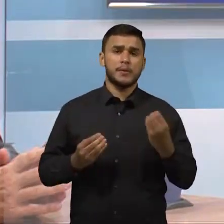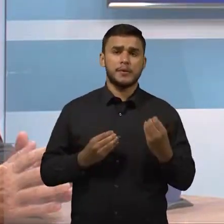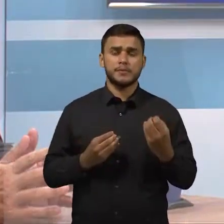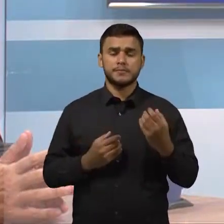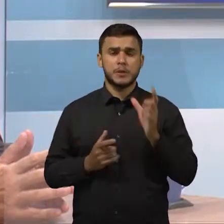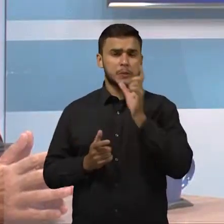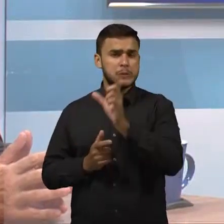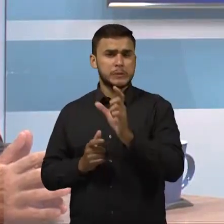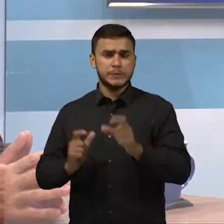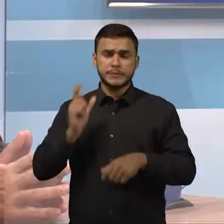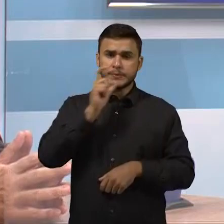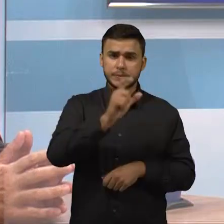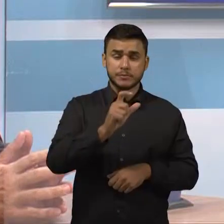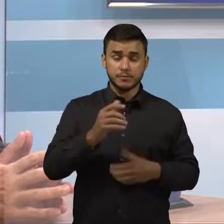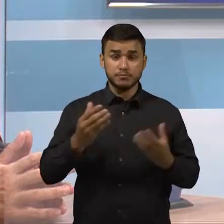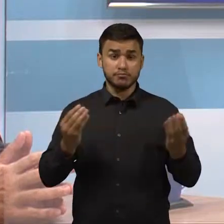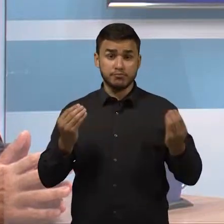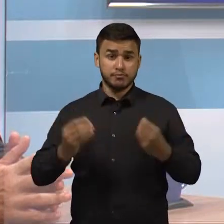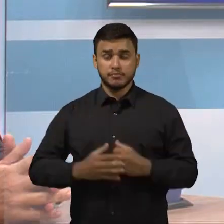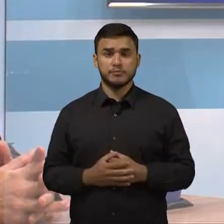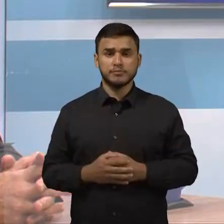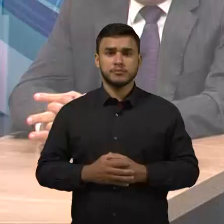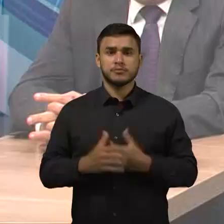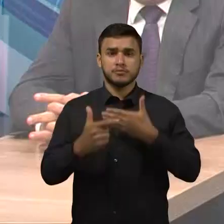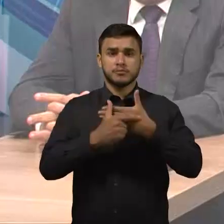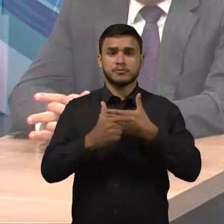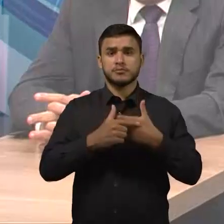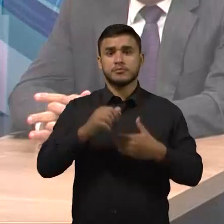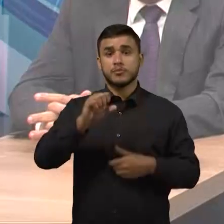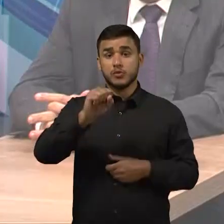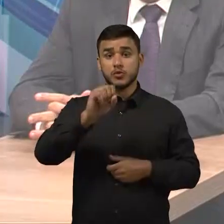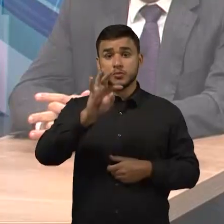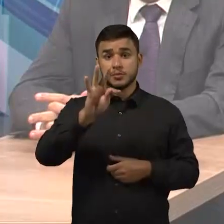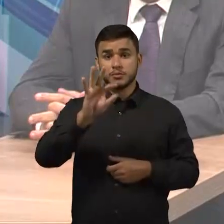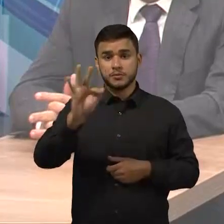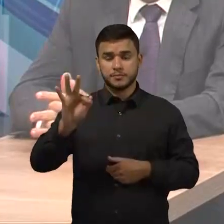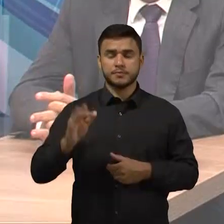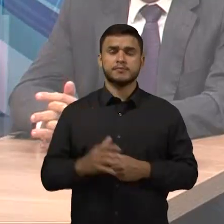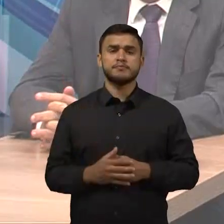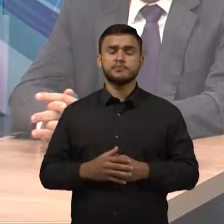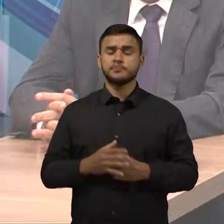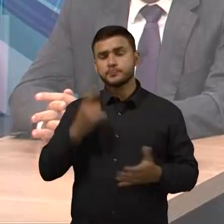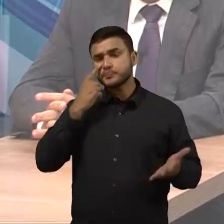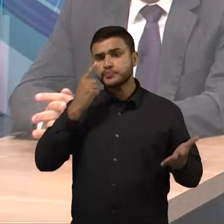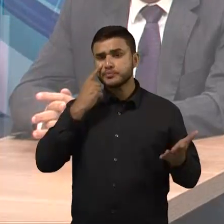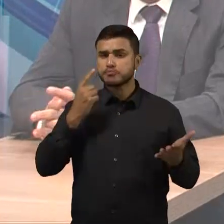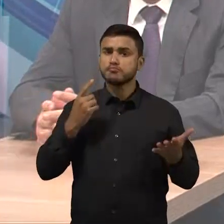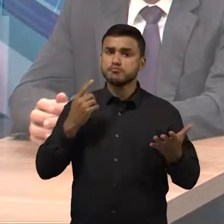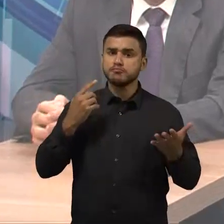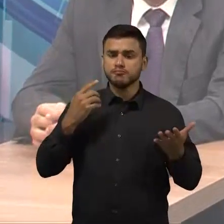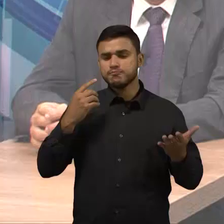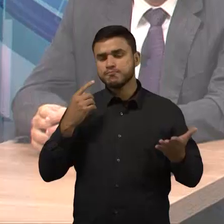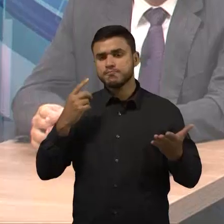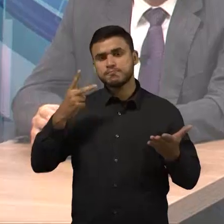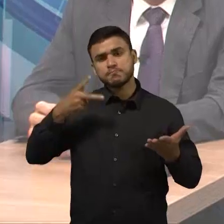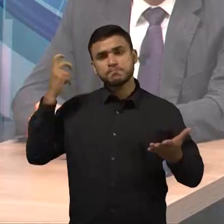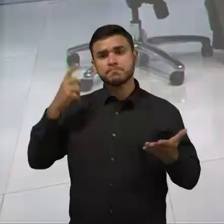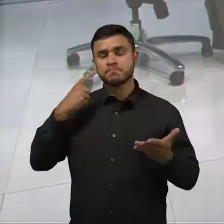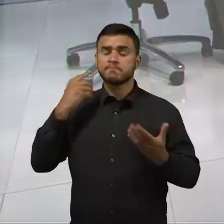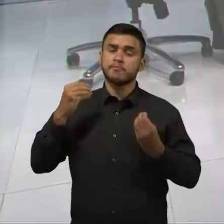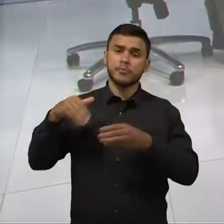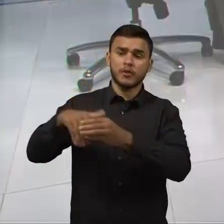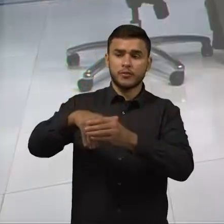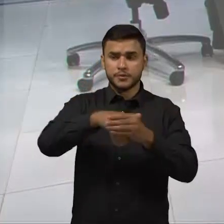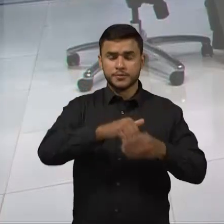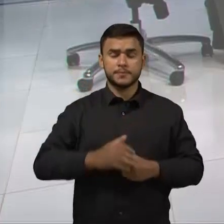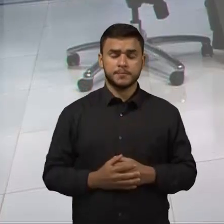do tribunal, que é óbvio que é papel do Supremo Tribunal, é observar e votar um habeas corpus.